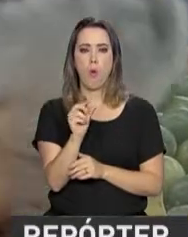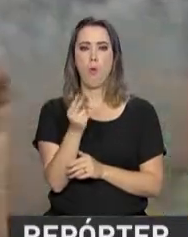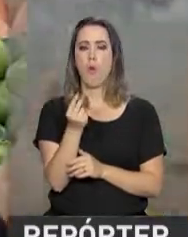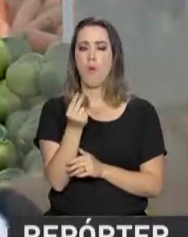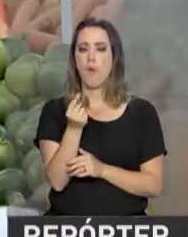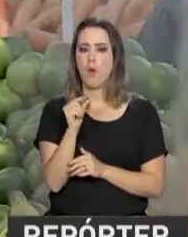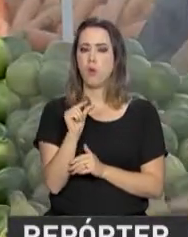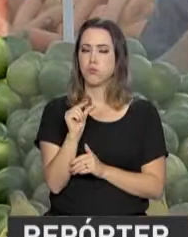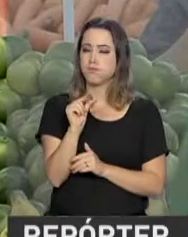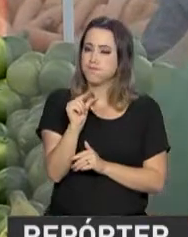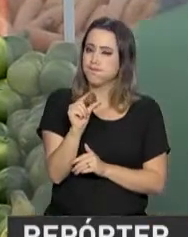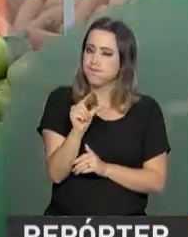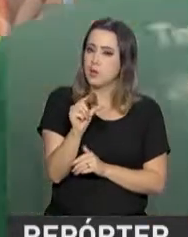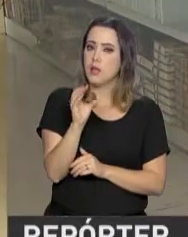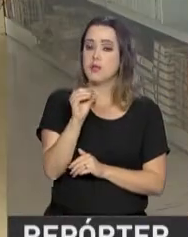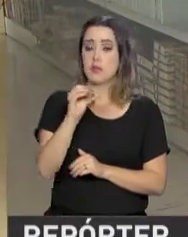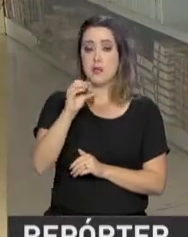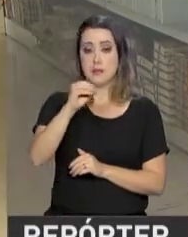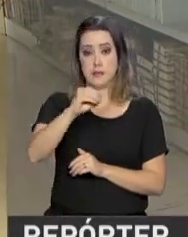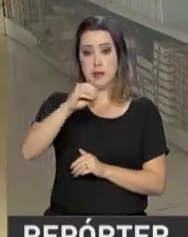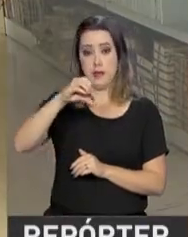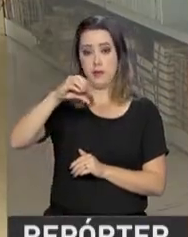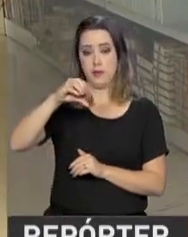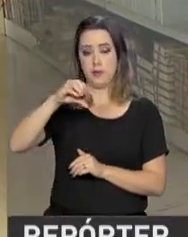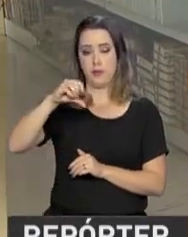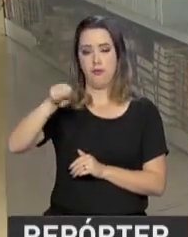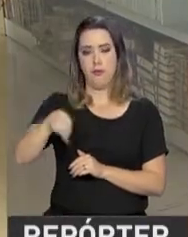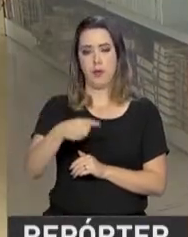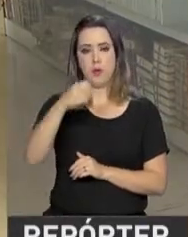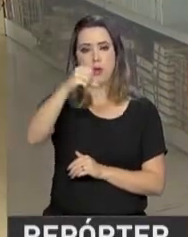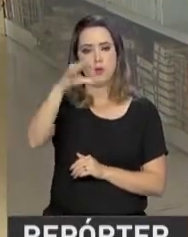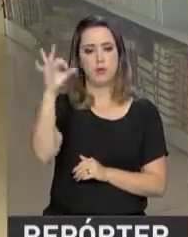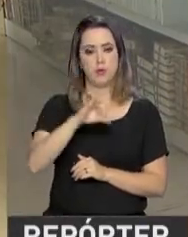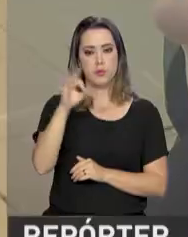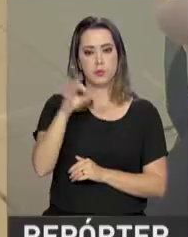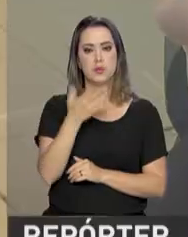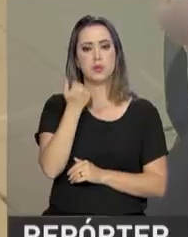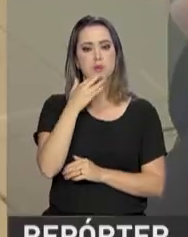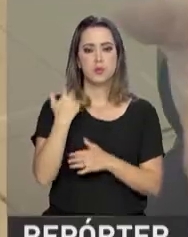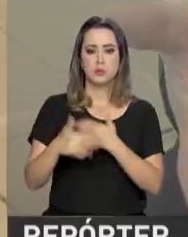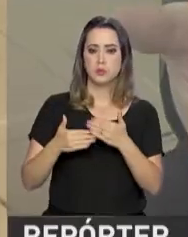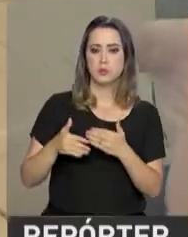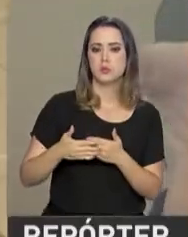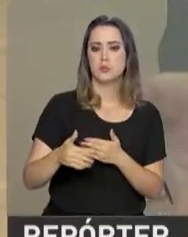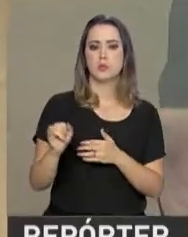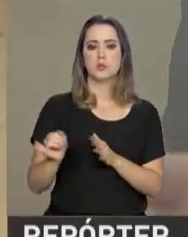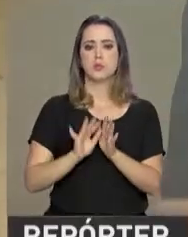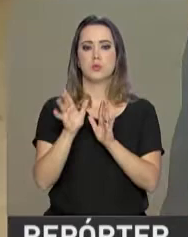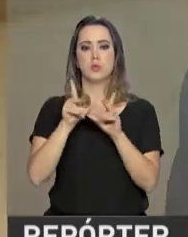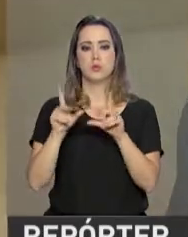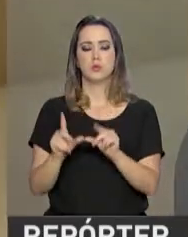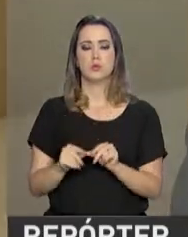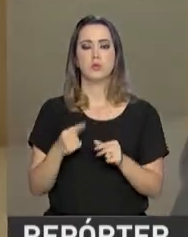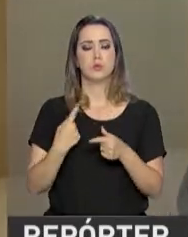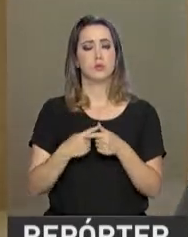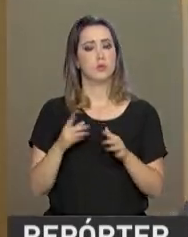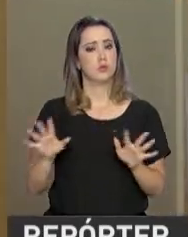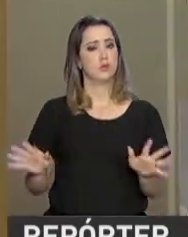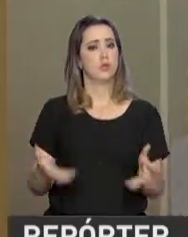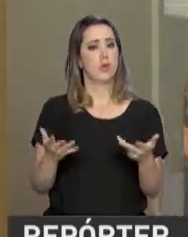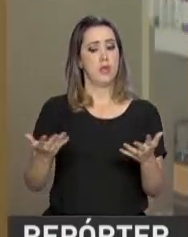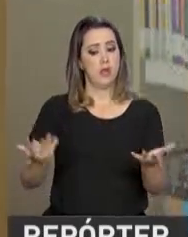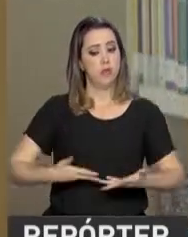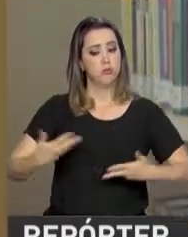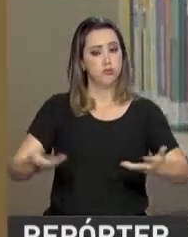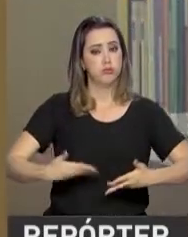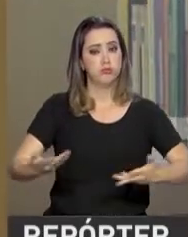de 0,9%. Segundo este economista, os alimentos têm ajudado a manter a inflação em baixa no país e as super safras de